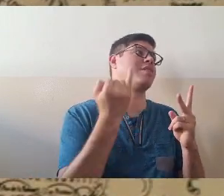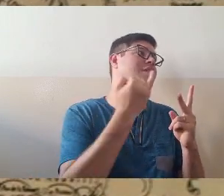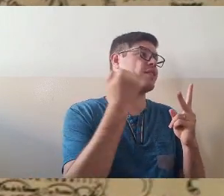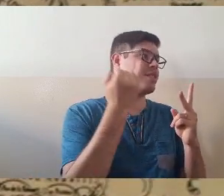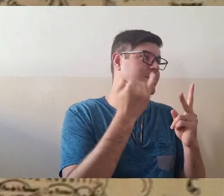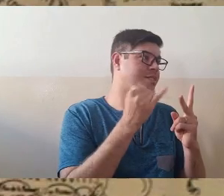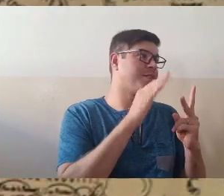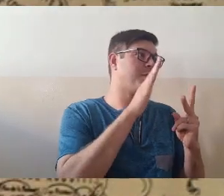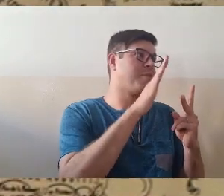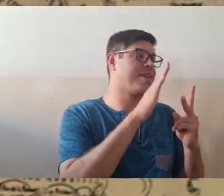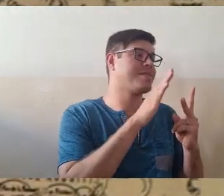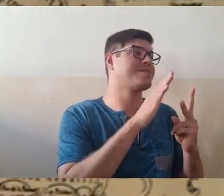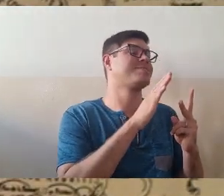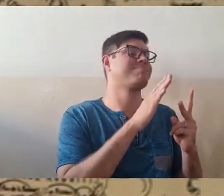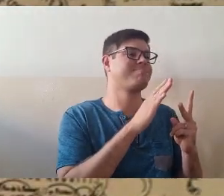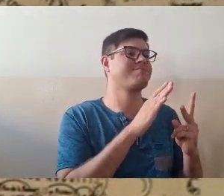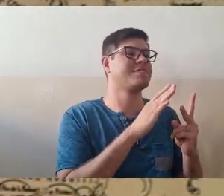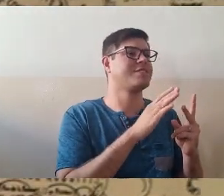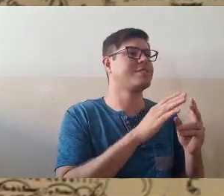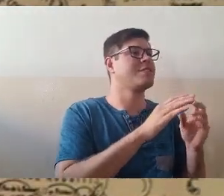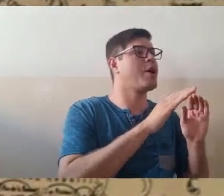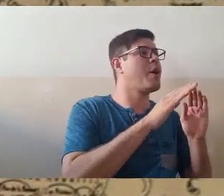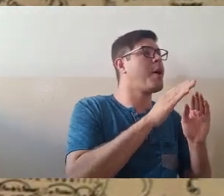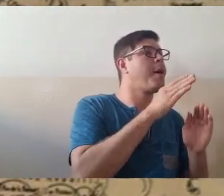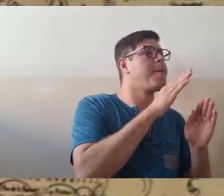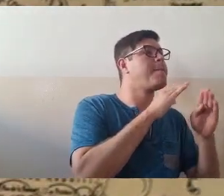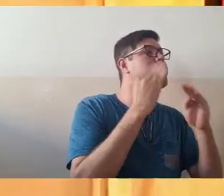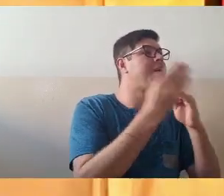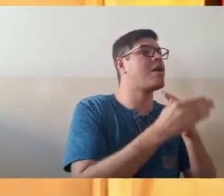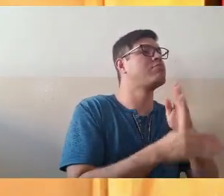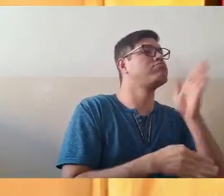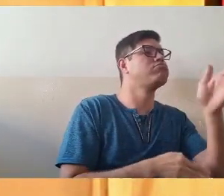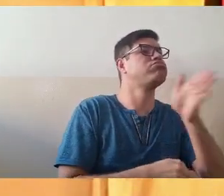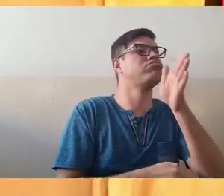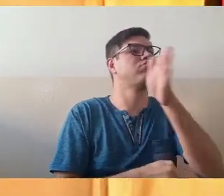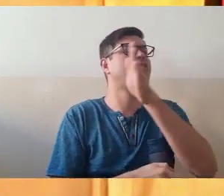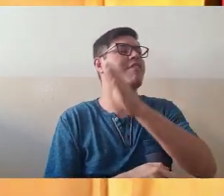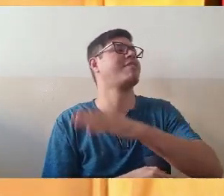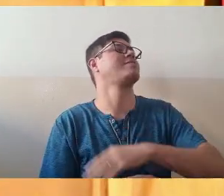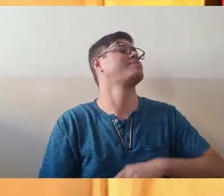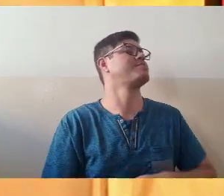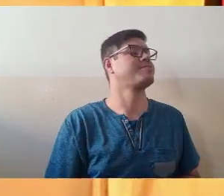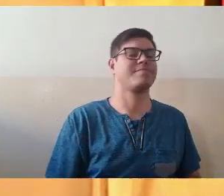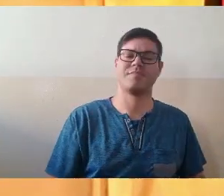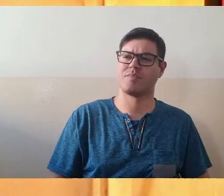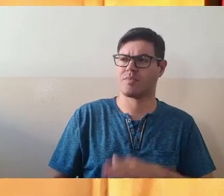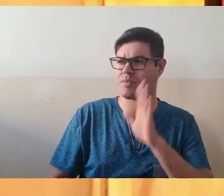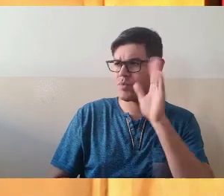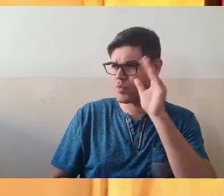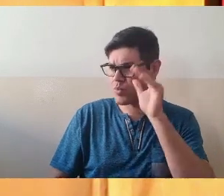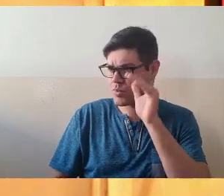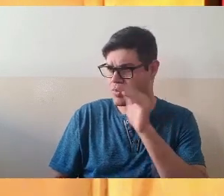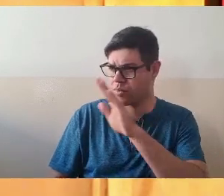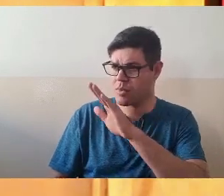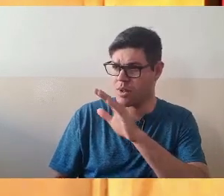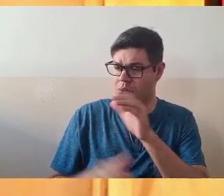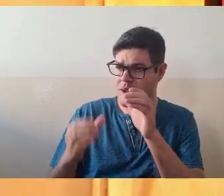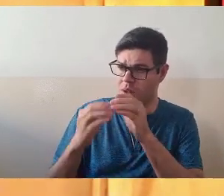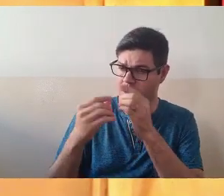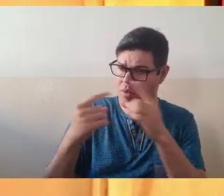também vai aos bairros. Muito bem. Agora, uma curiosidade minha. Pois não. A banda tem quantos